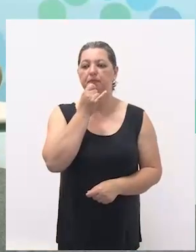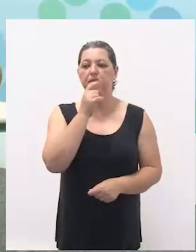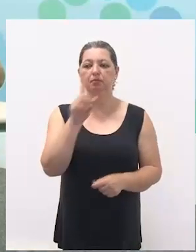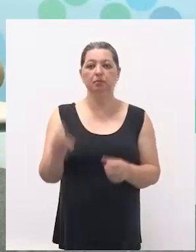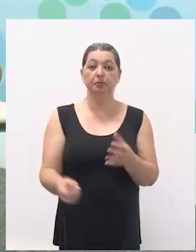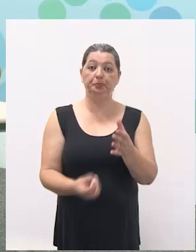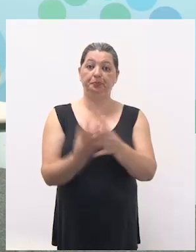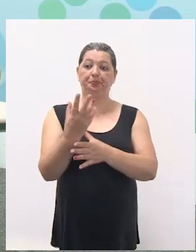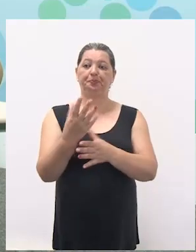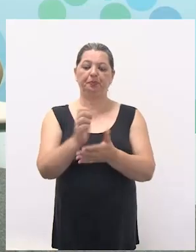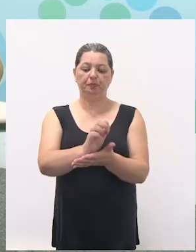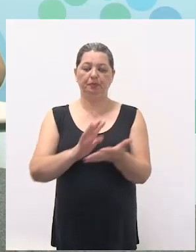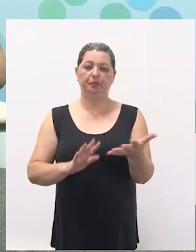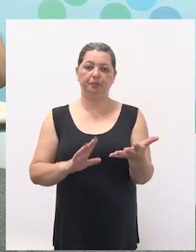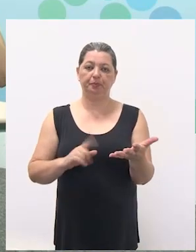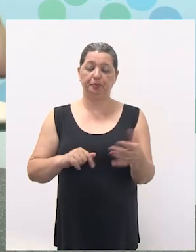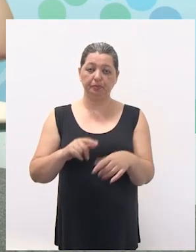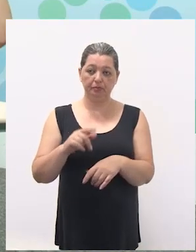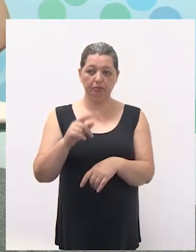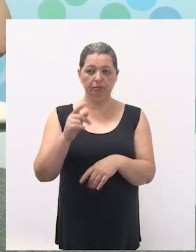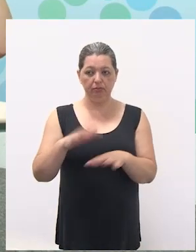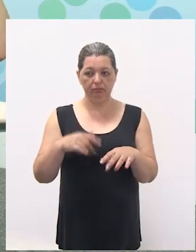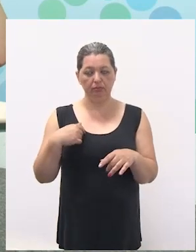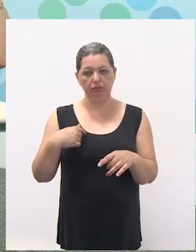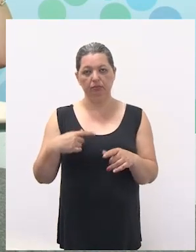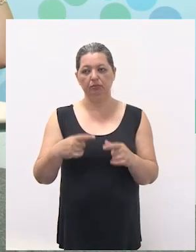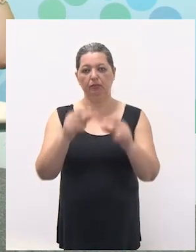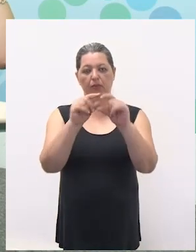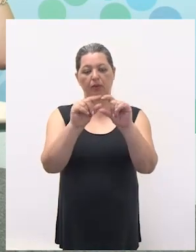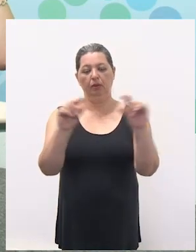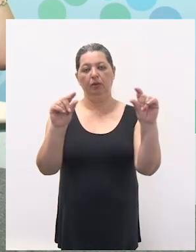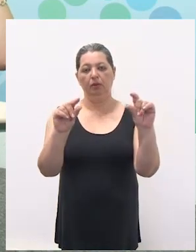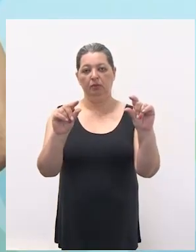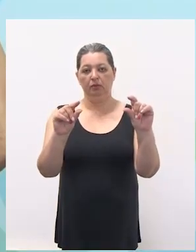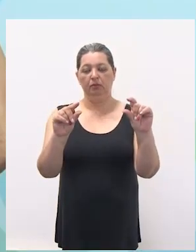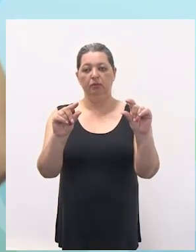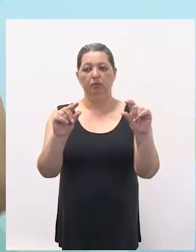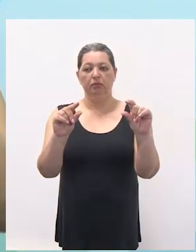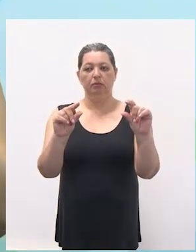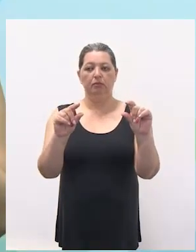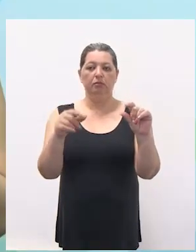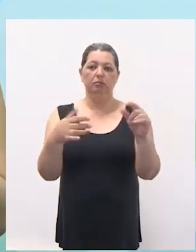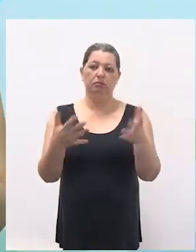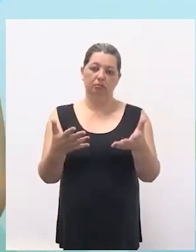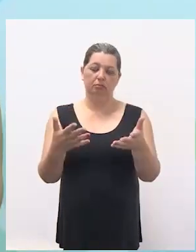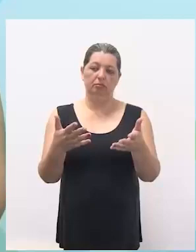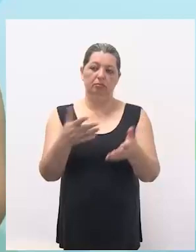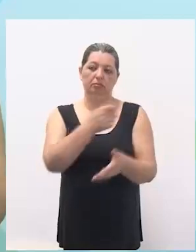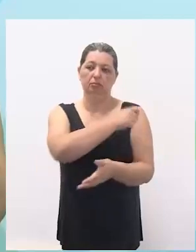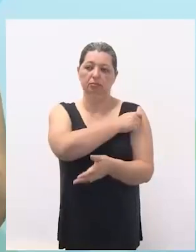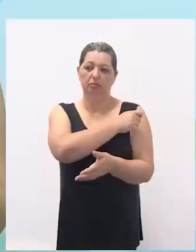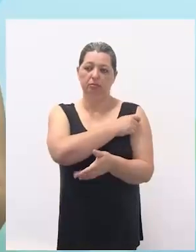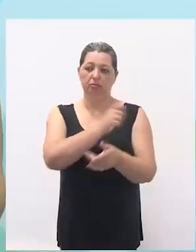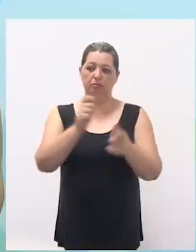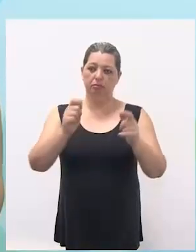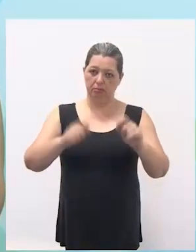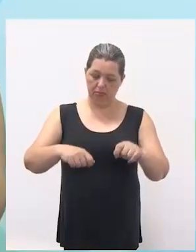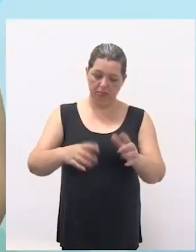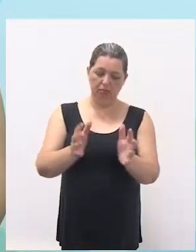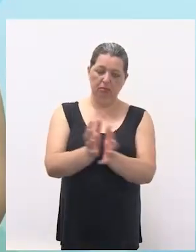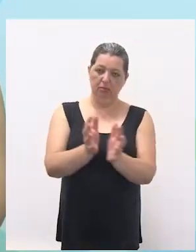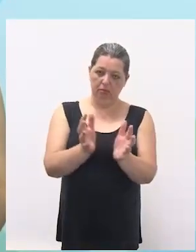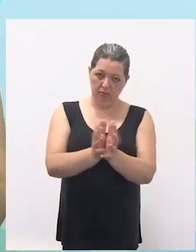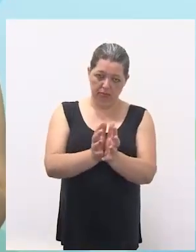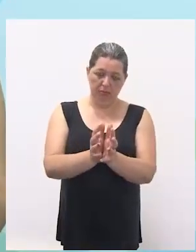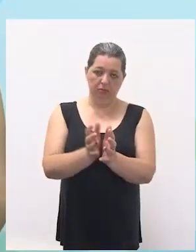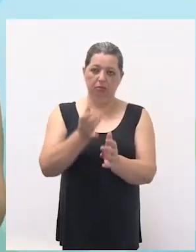criar atividade, mas, na verdade, eu posso colocar na instrução que o aluno pode fazer em grupo, pode fazer